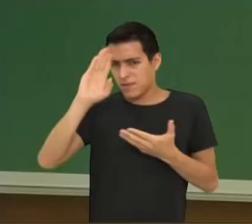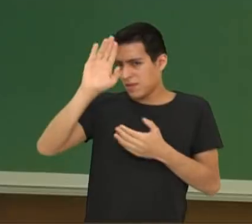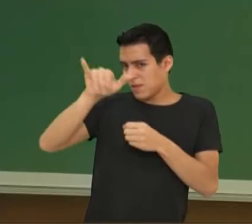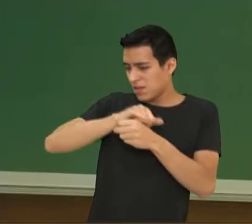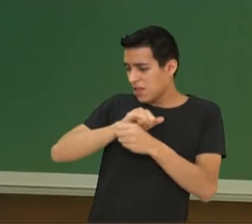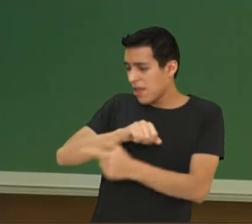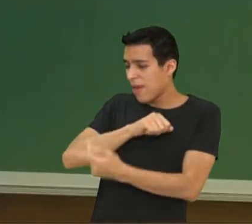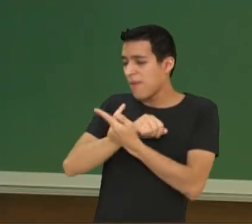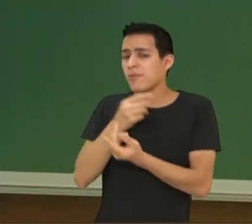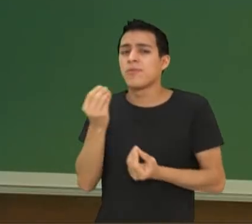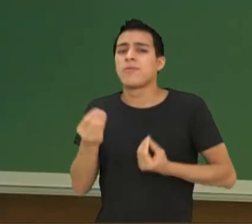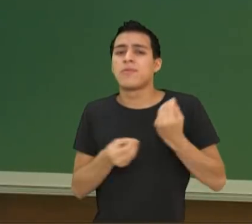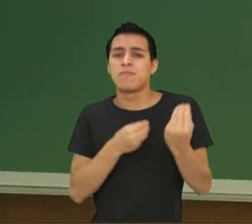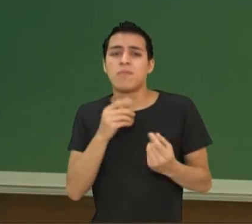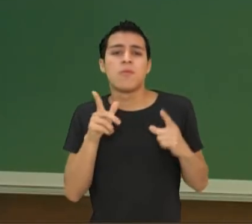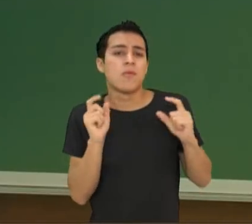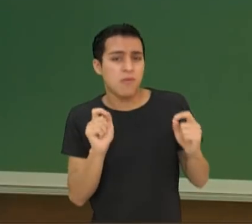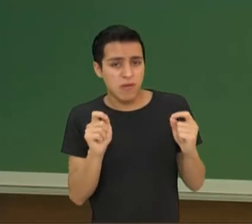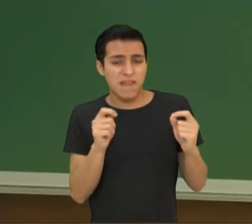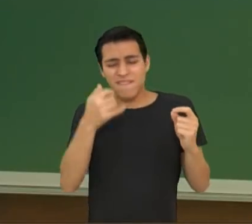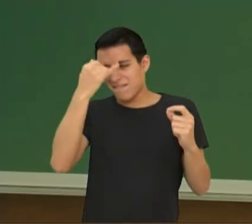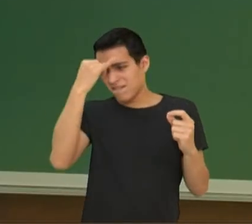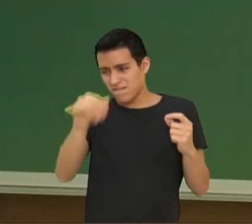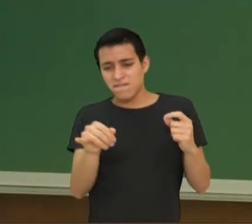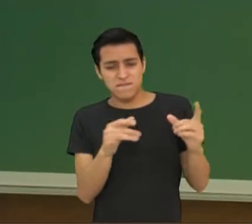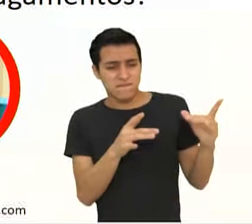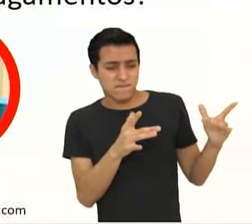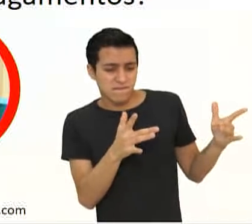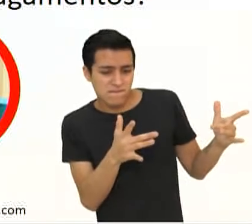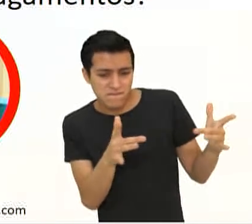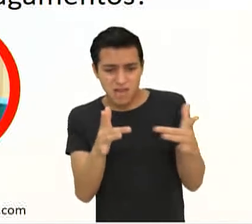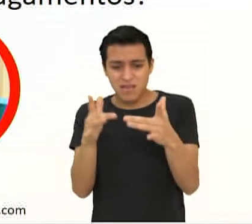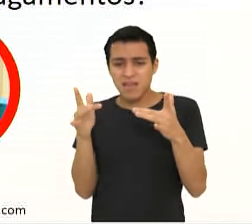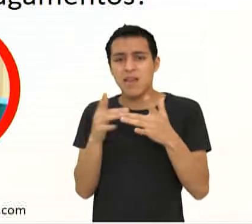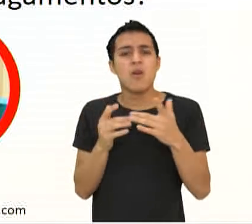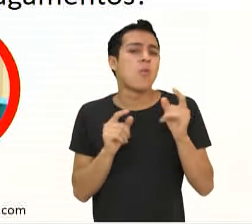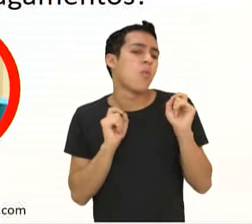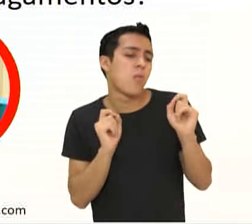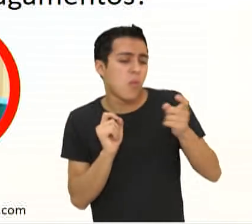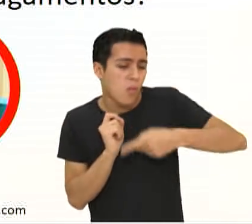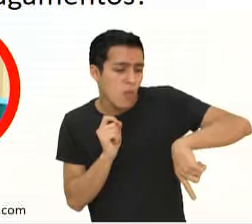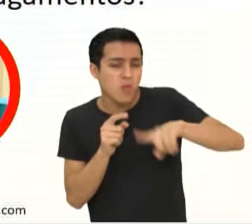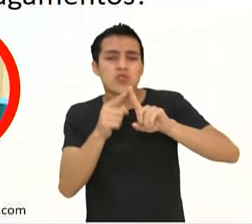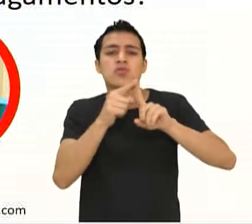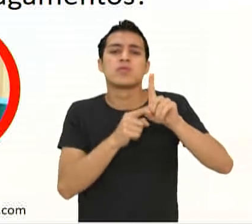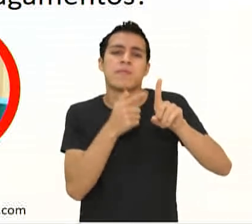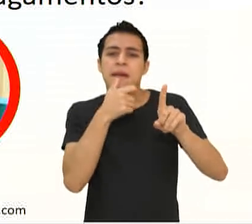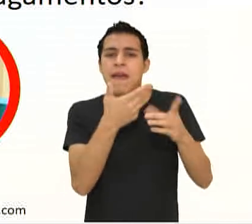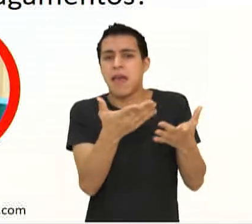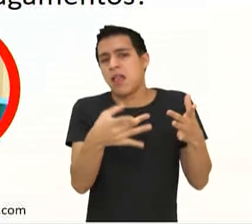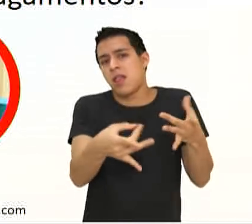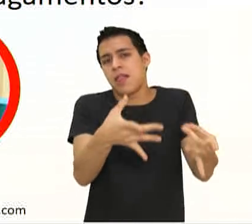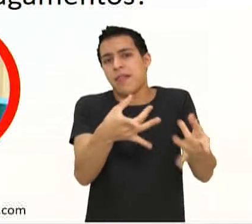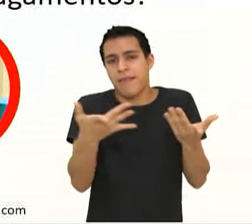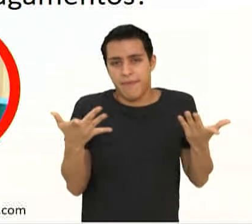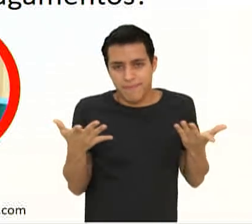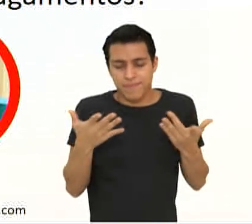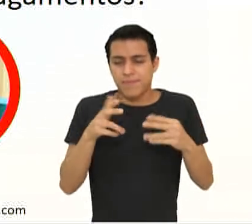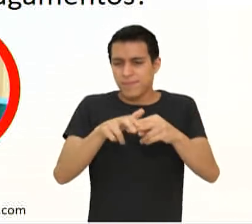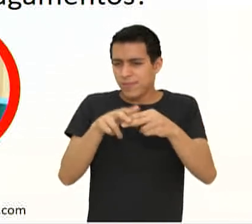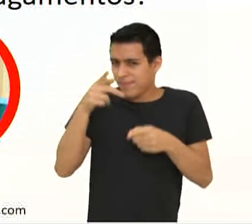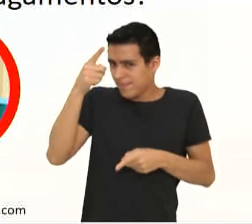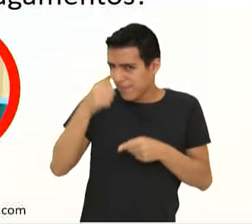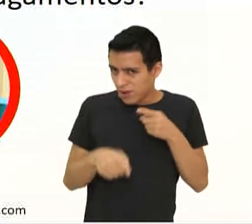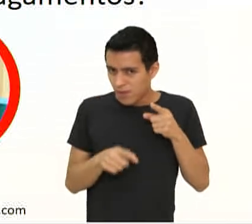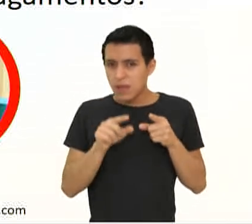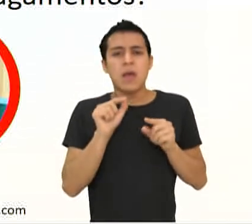de prevenção é você evitar entrar em contato com essa água contaminada. Portanto, proibido